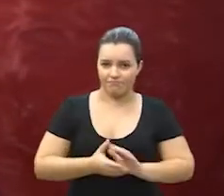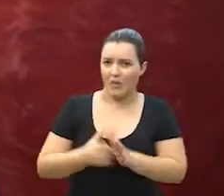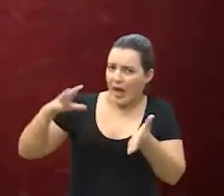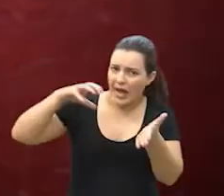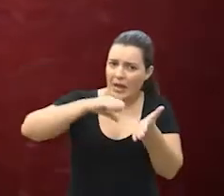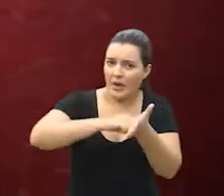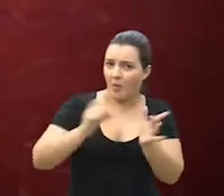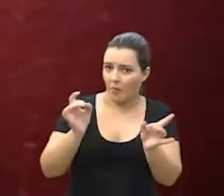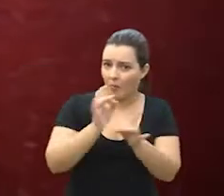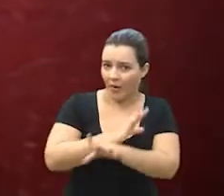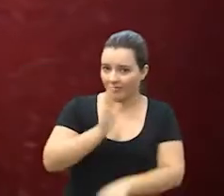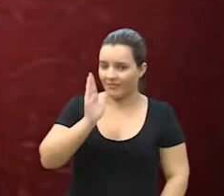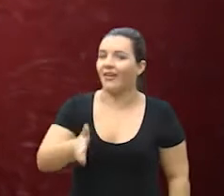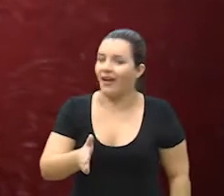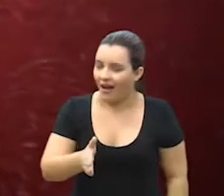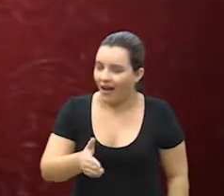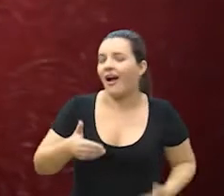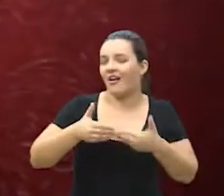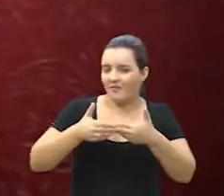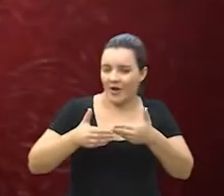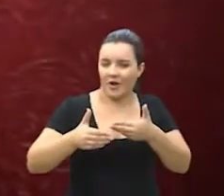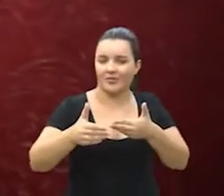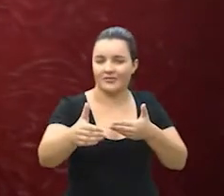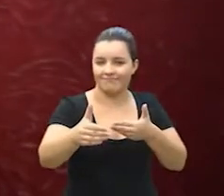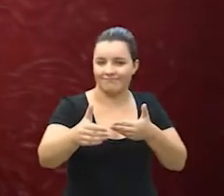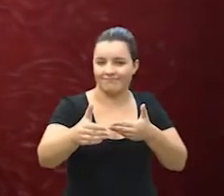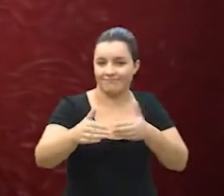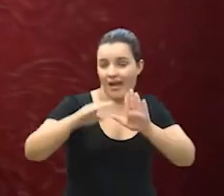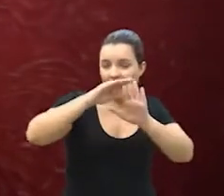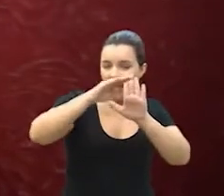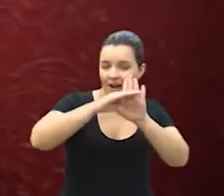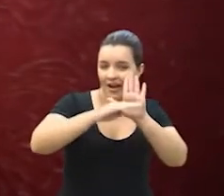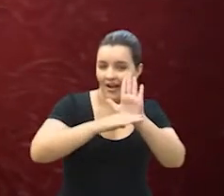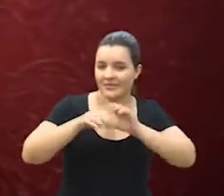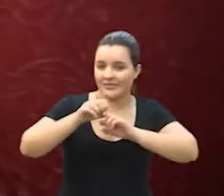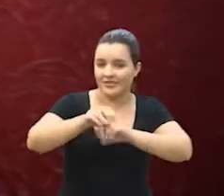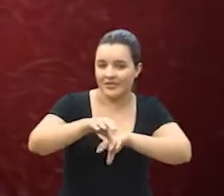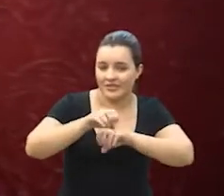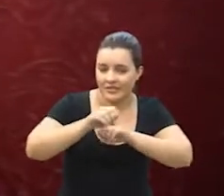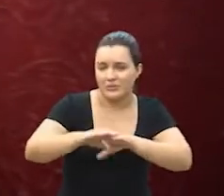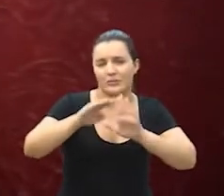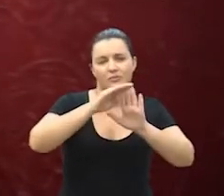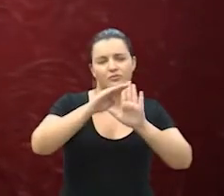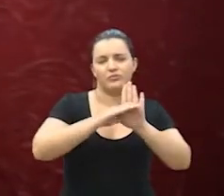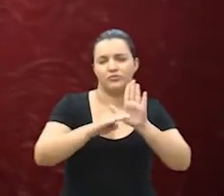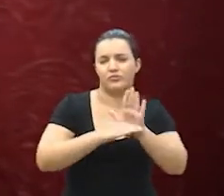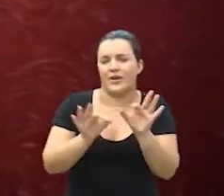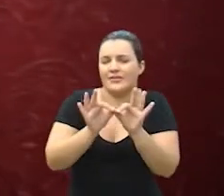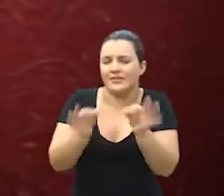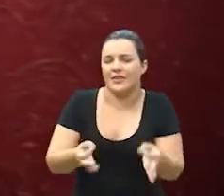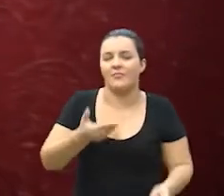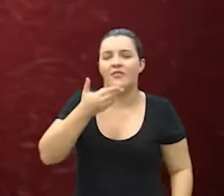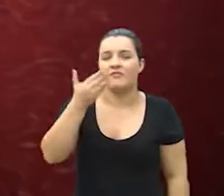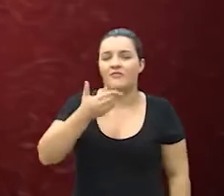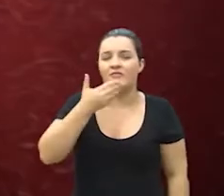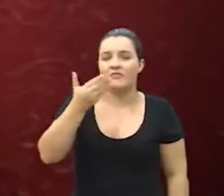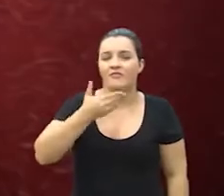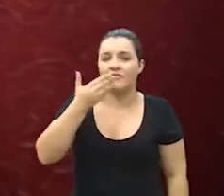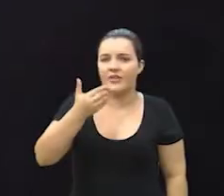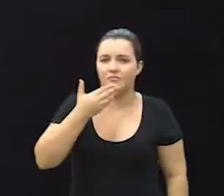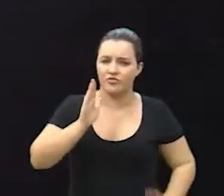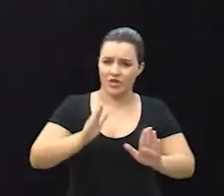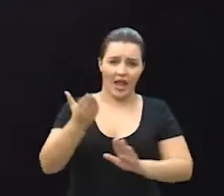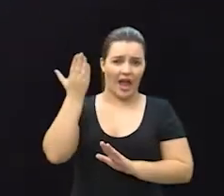se inscreveu, a gente pode dar continuidade na receita. É uma receita muito simples, aliás, tem